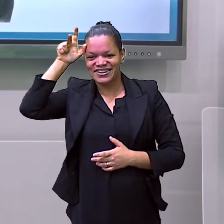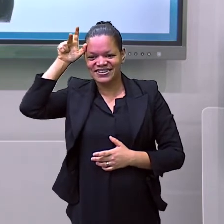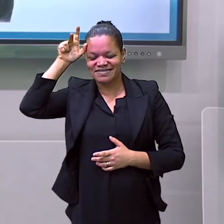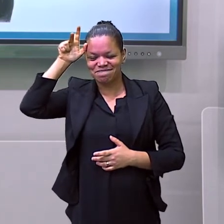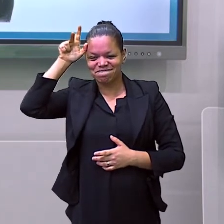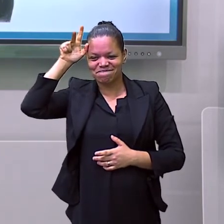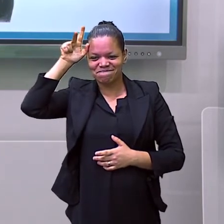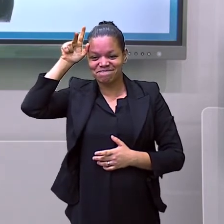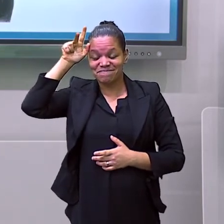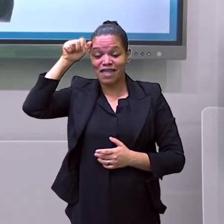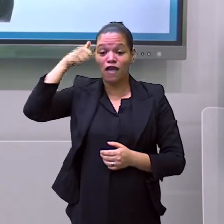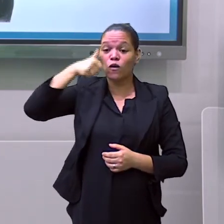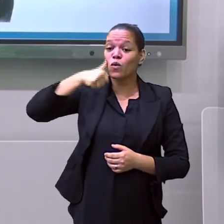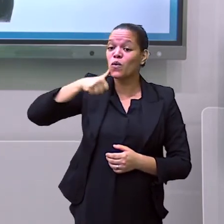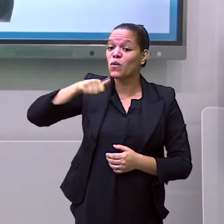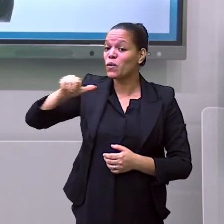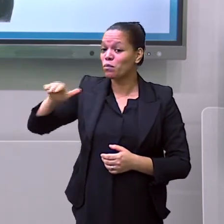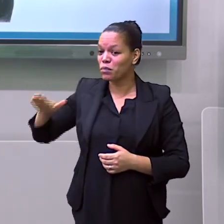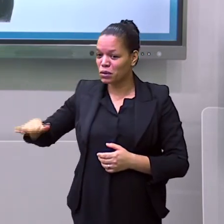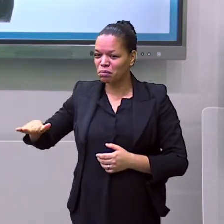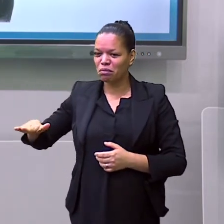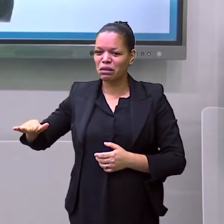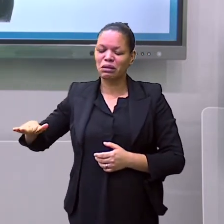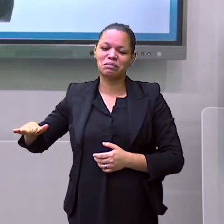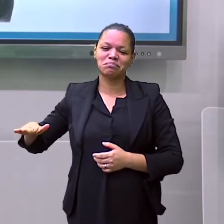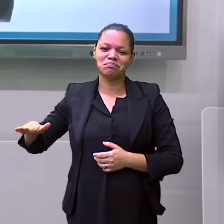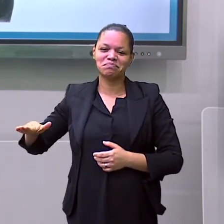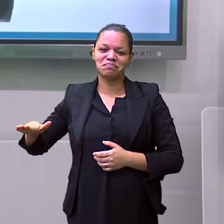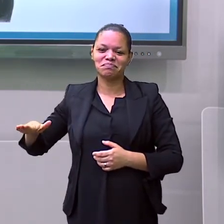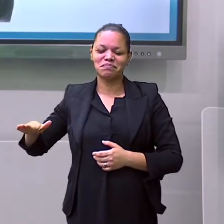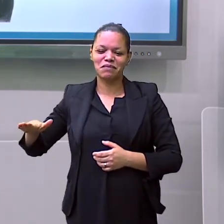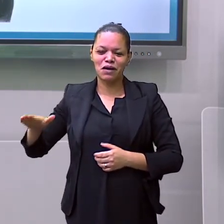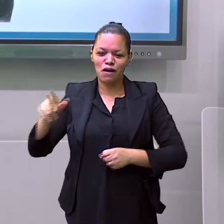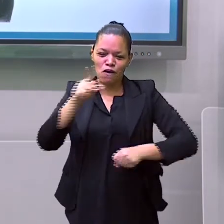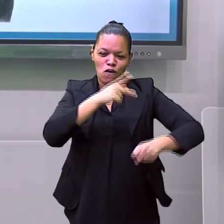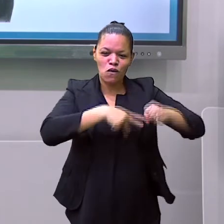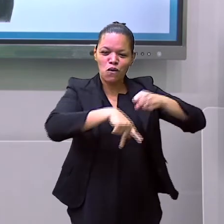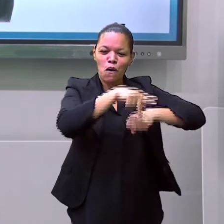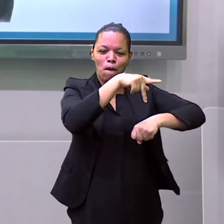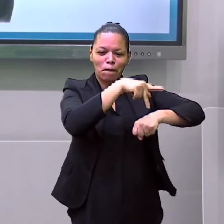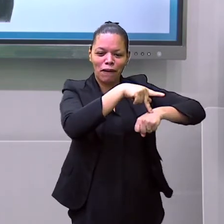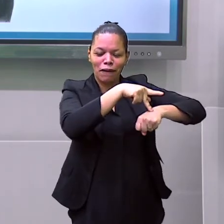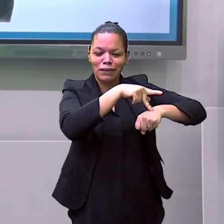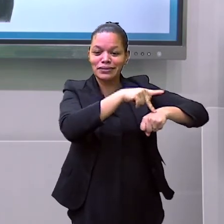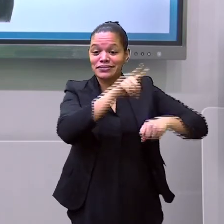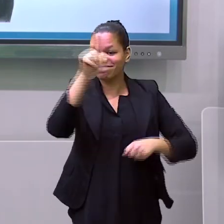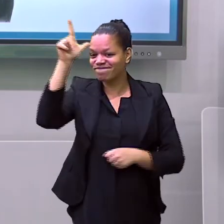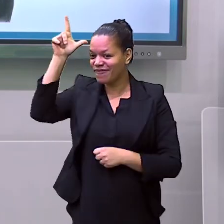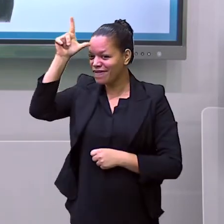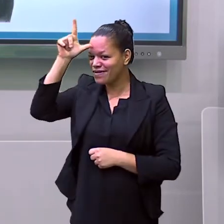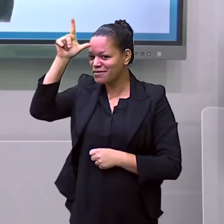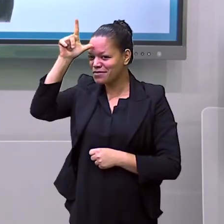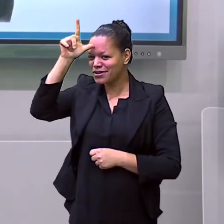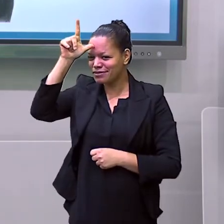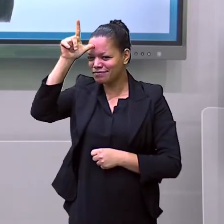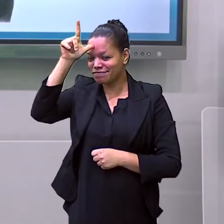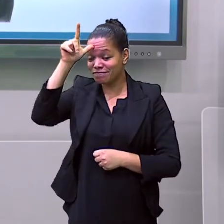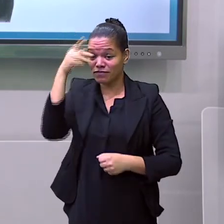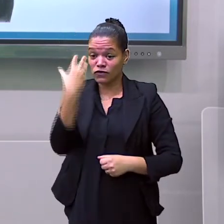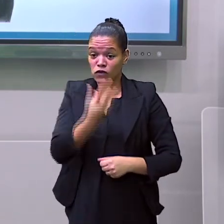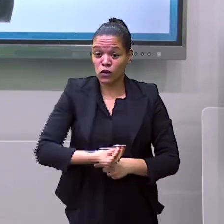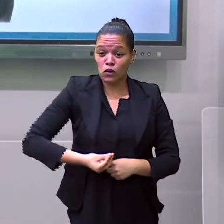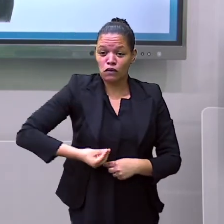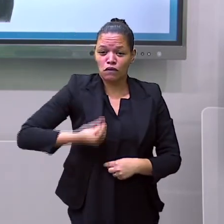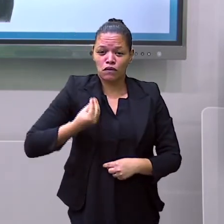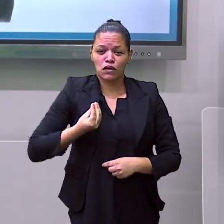origem judaica. Ela tinha apenas 13 anos. Anne Frank, ela viveu de 1929